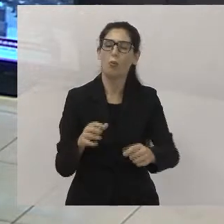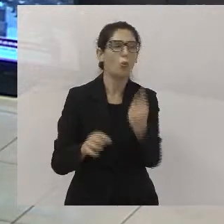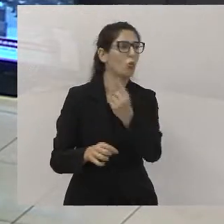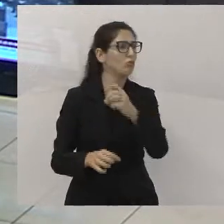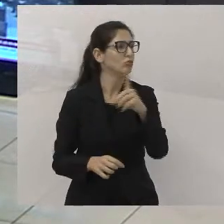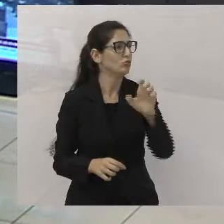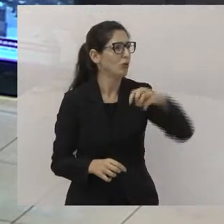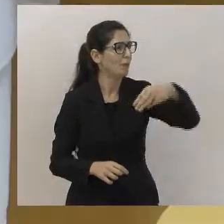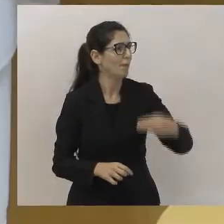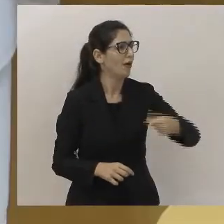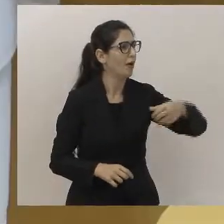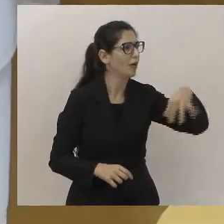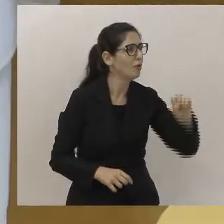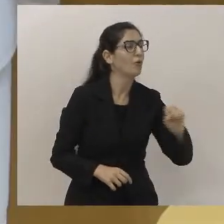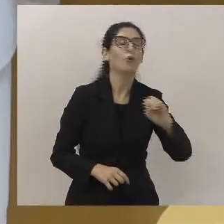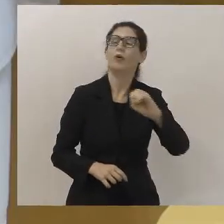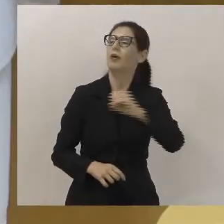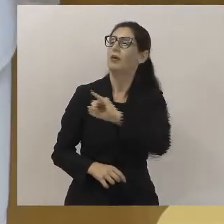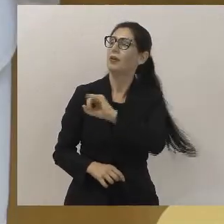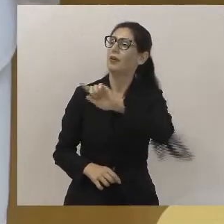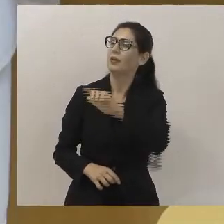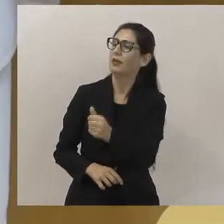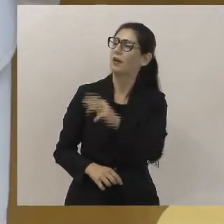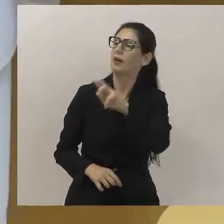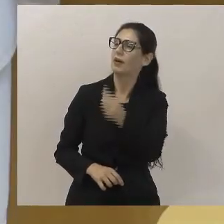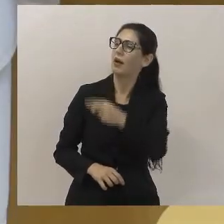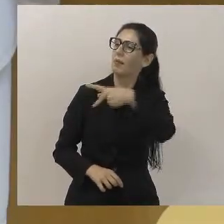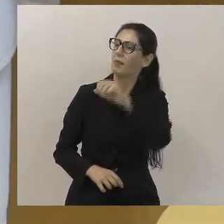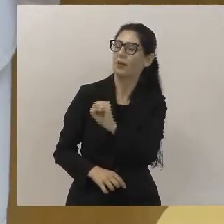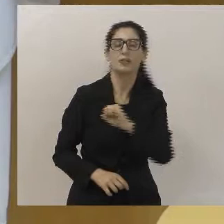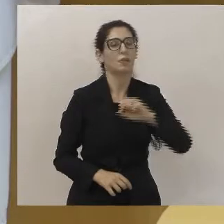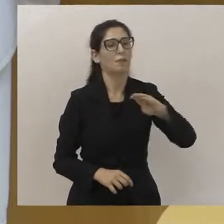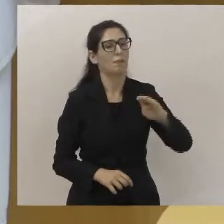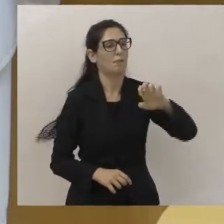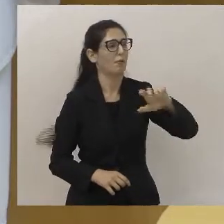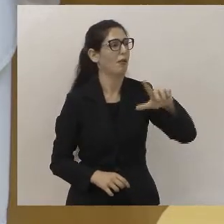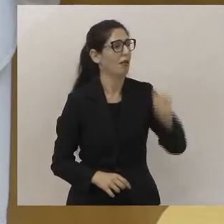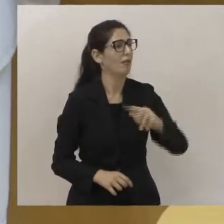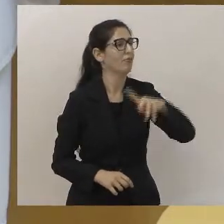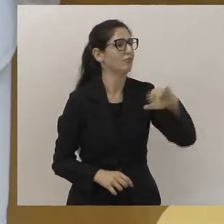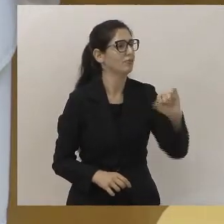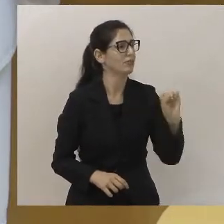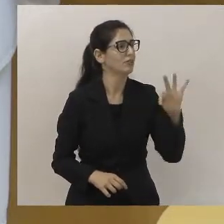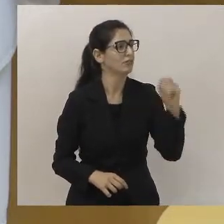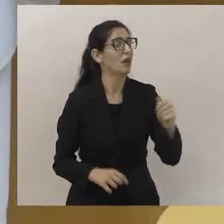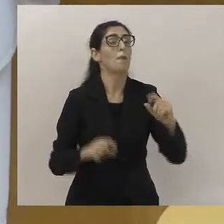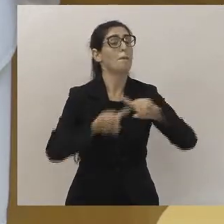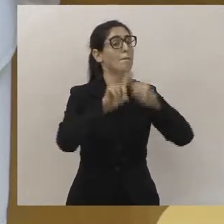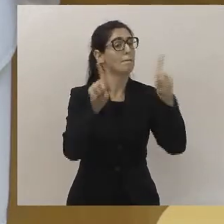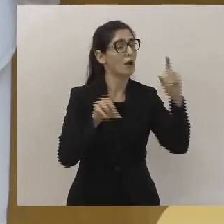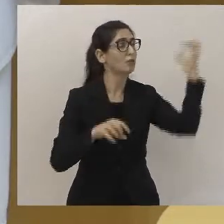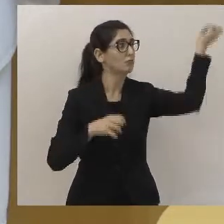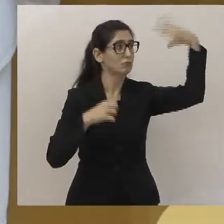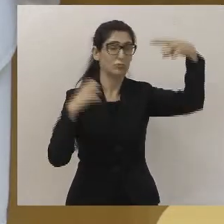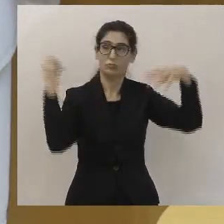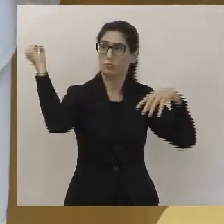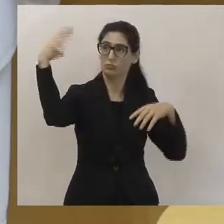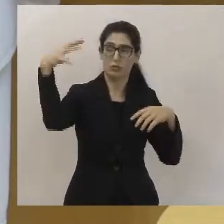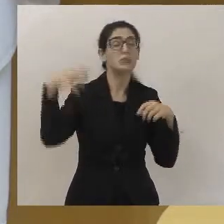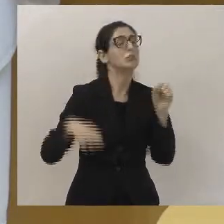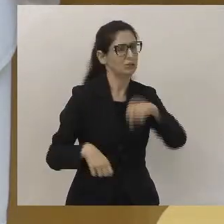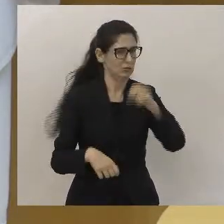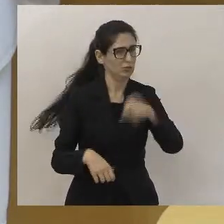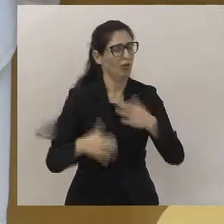bela pista não vai chegar a tal 22 de abril uma iluminação nesse trecho sai eu acredito na área